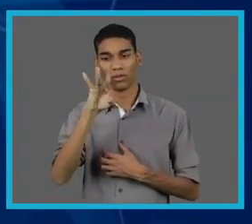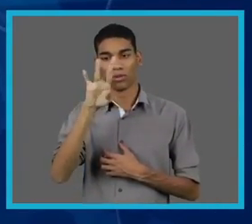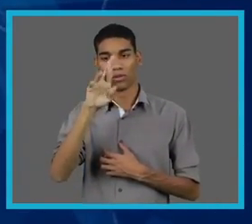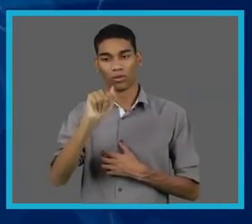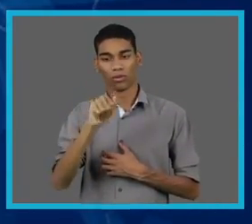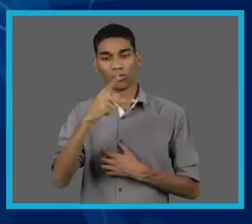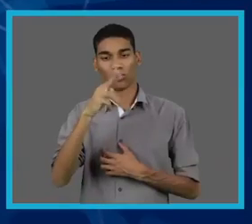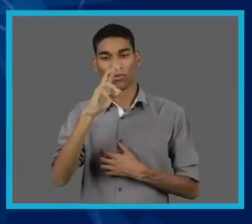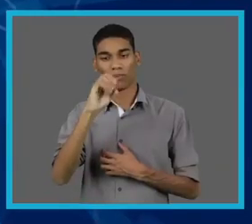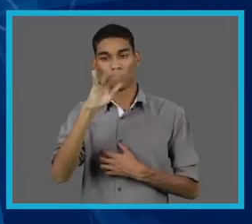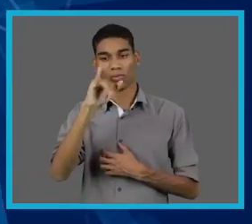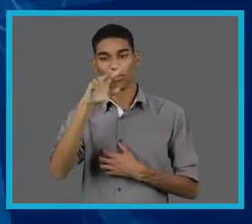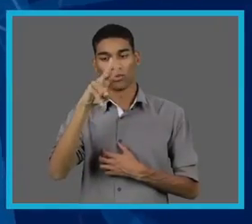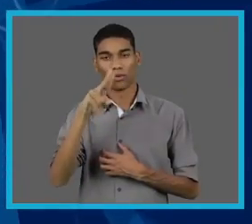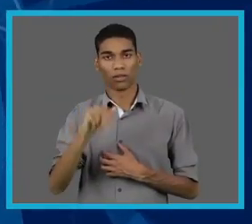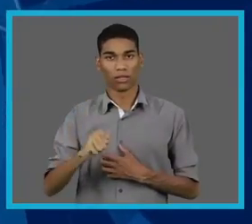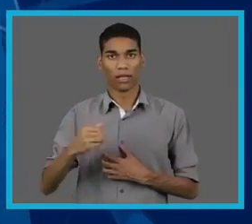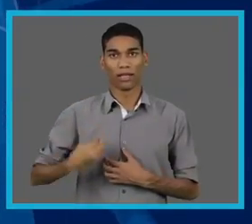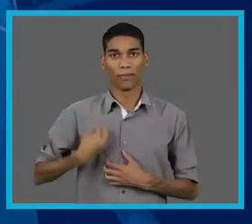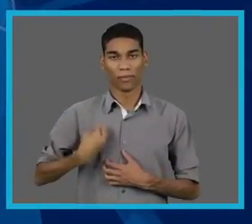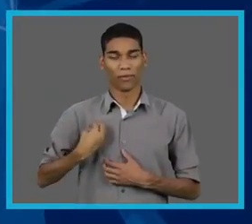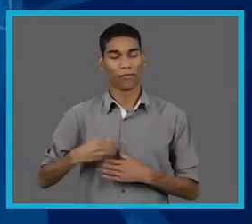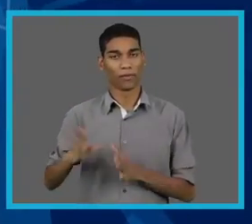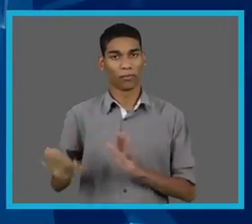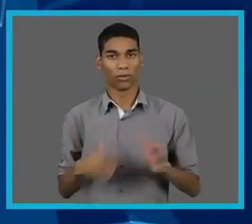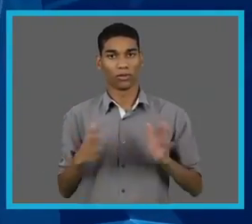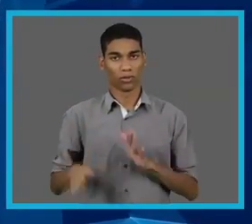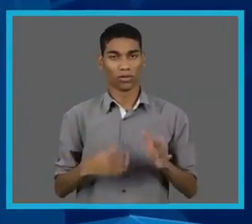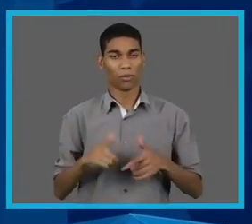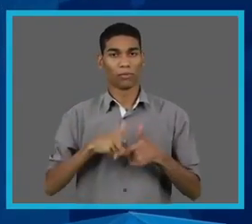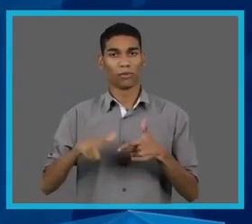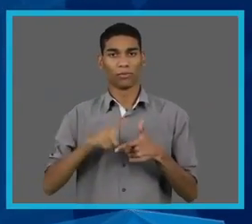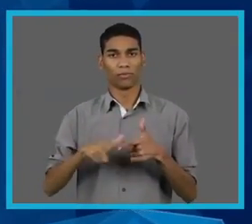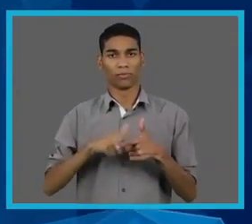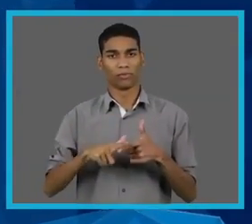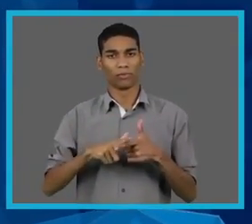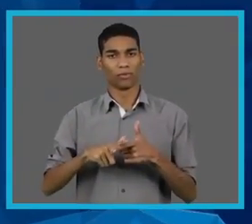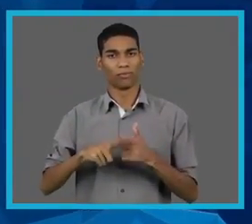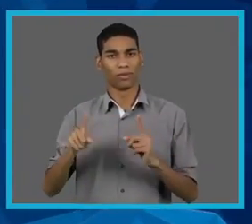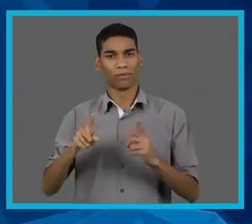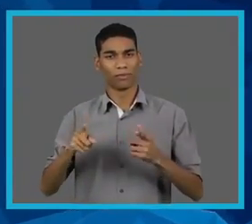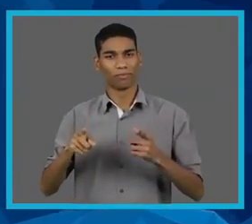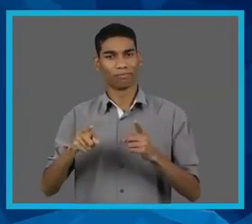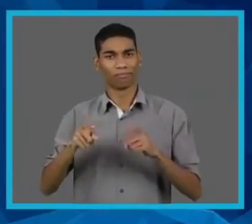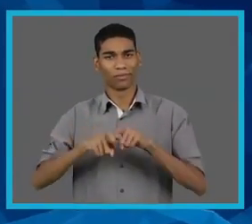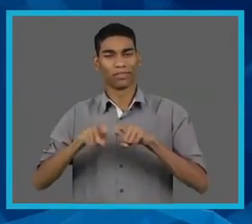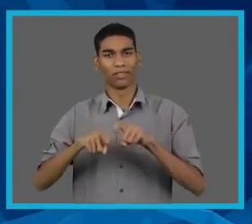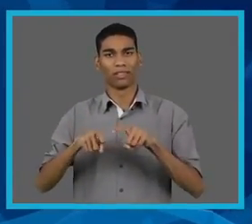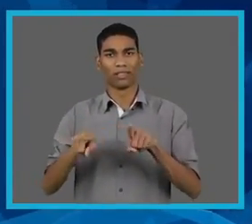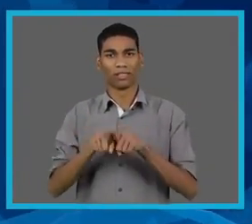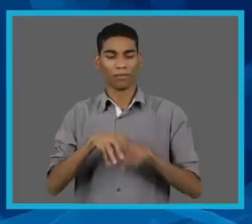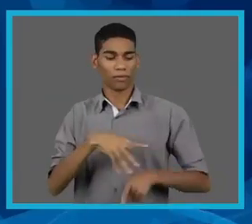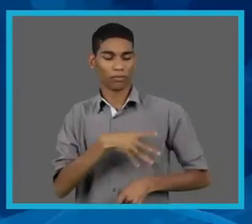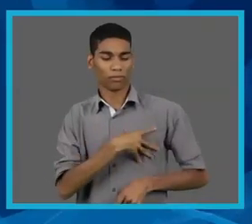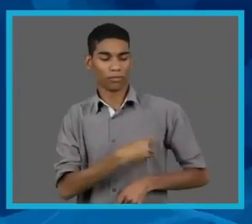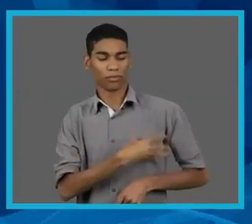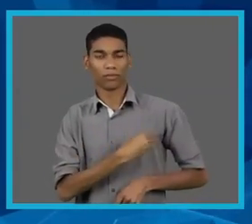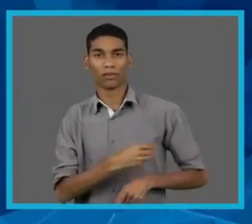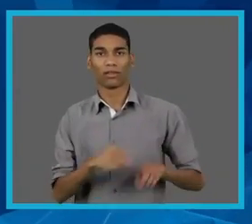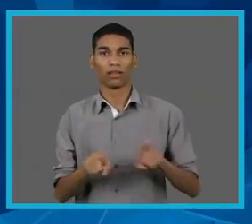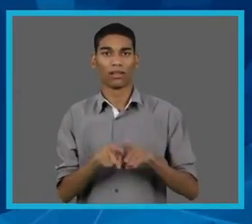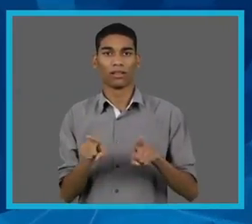e proteína, vida produtiva, score corporal, problemas reprodutivos, sistema